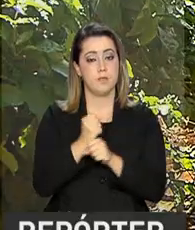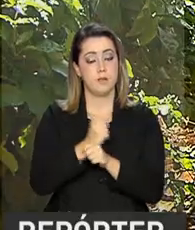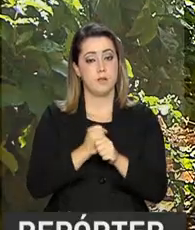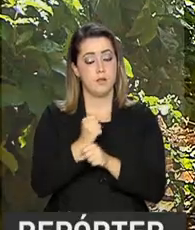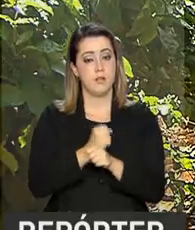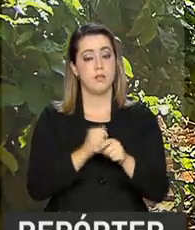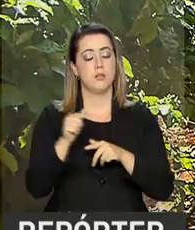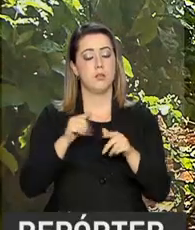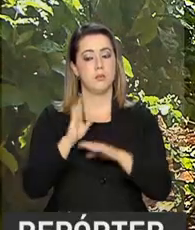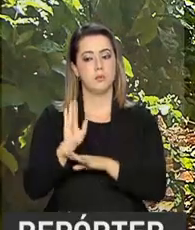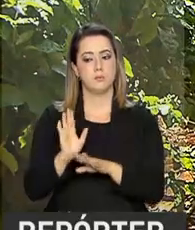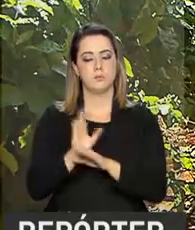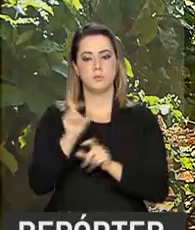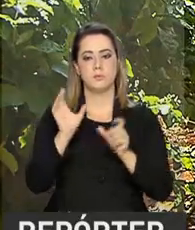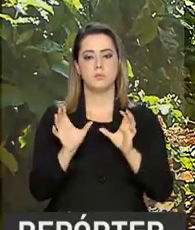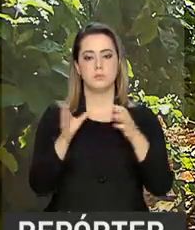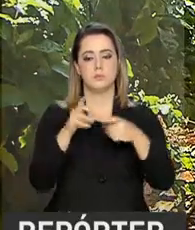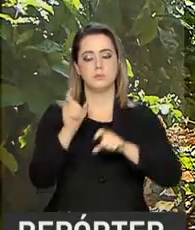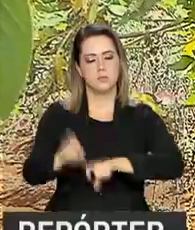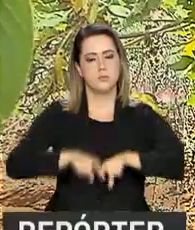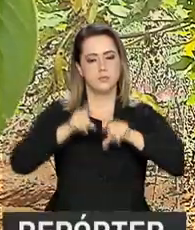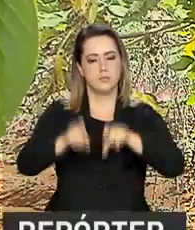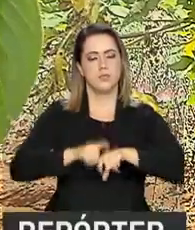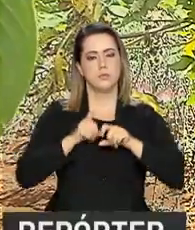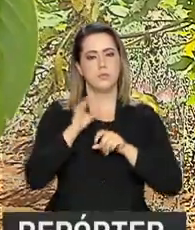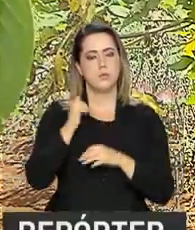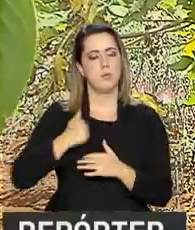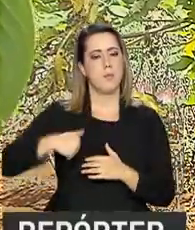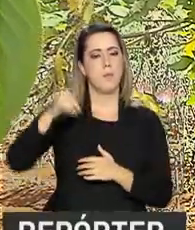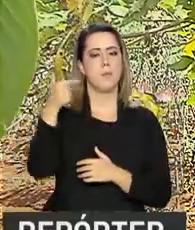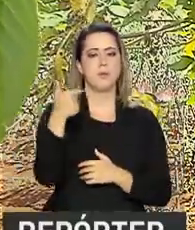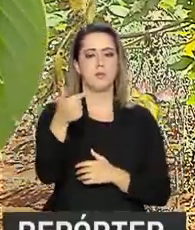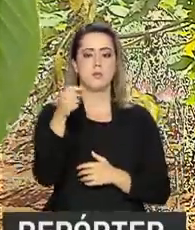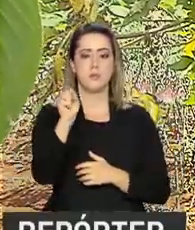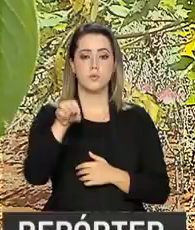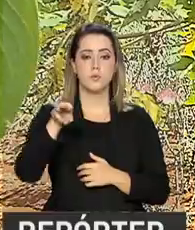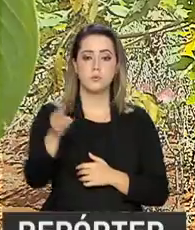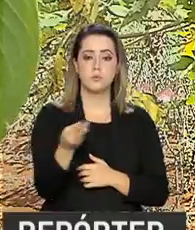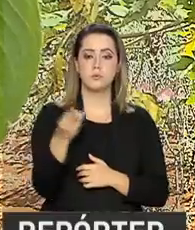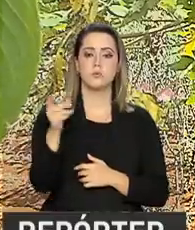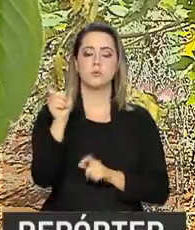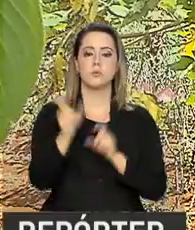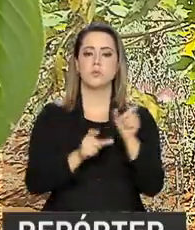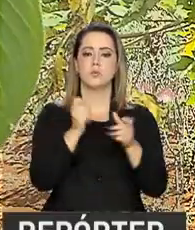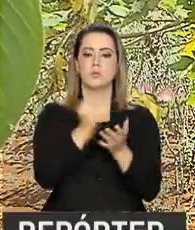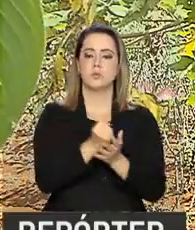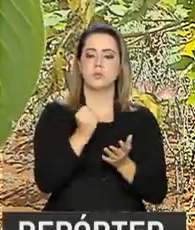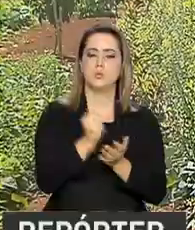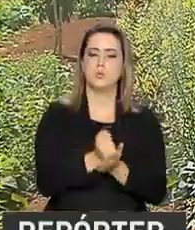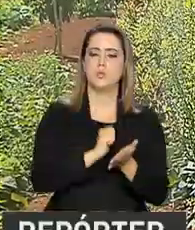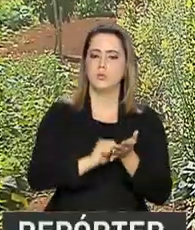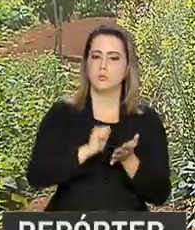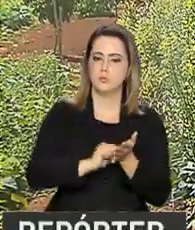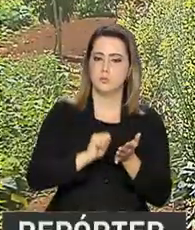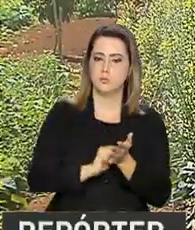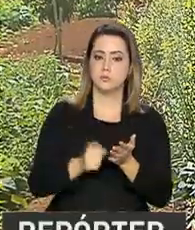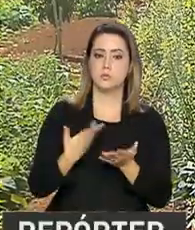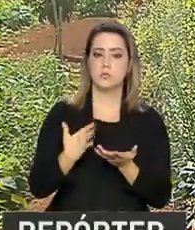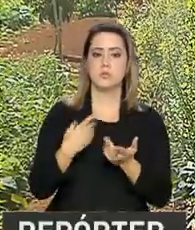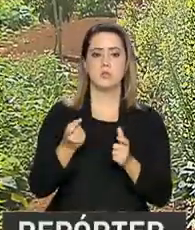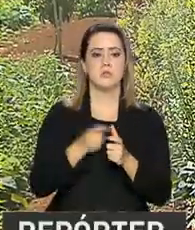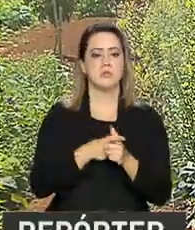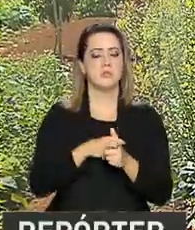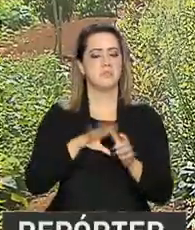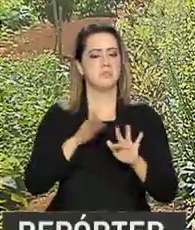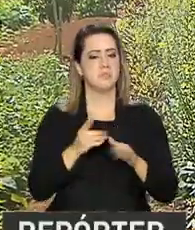trabalhadores interessados em investir em suas propriedades. Mais de 28 milhões de contratos foram assinados e a